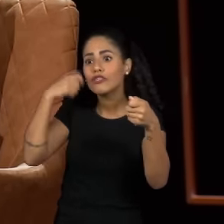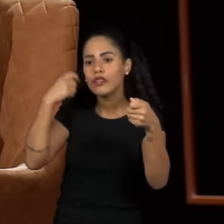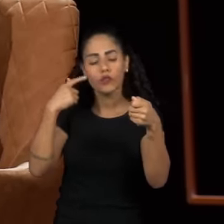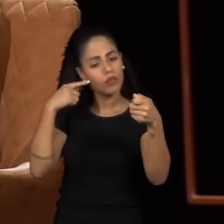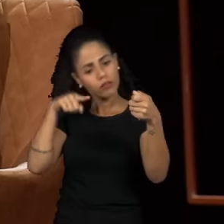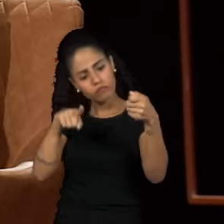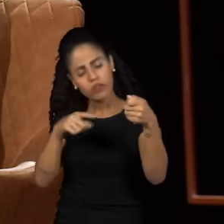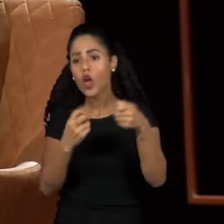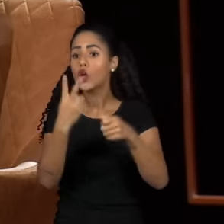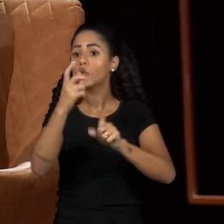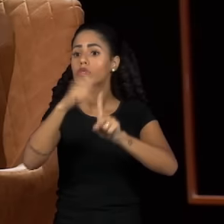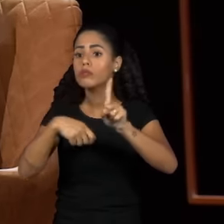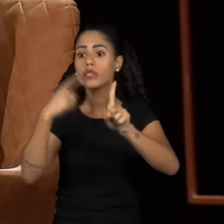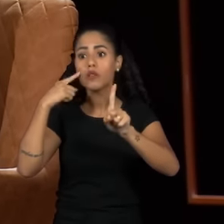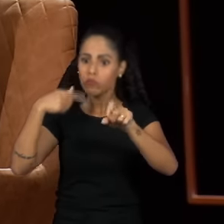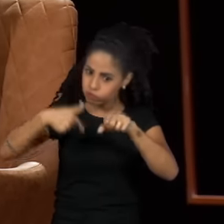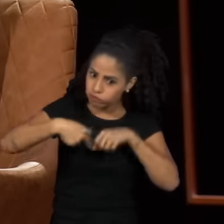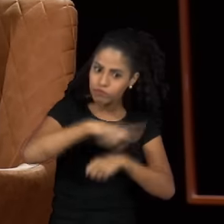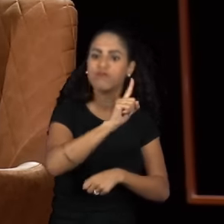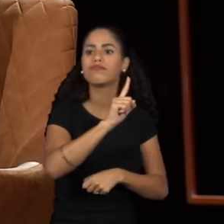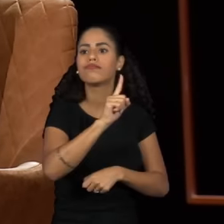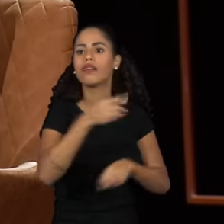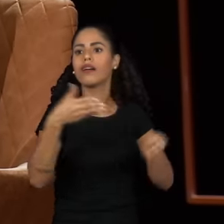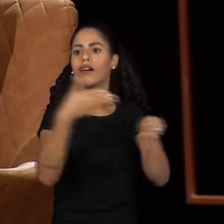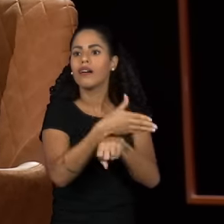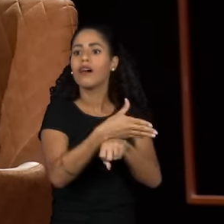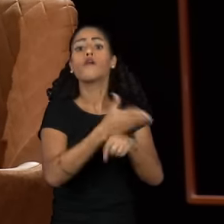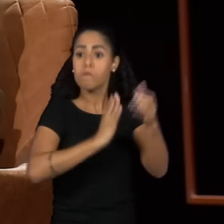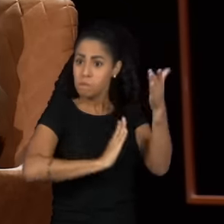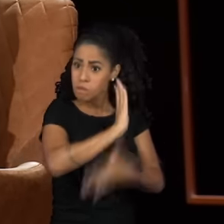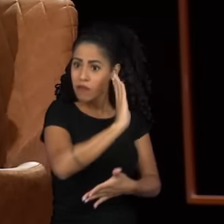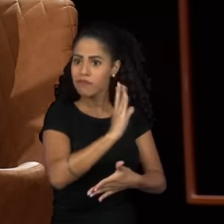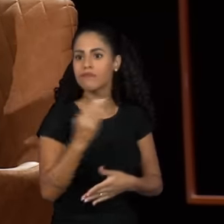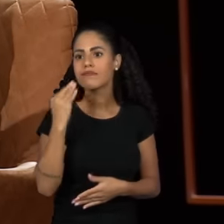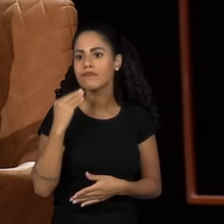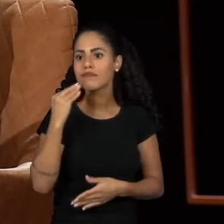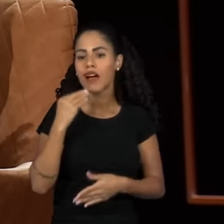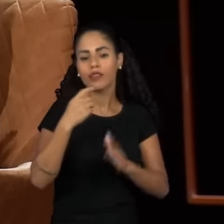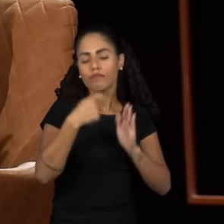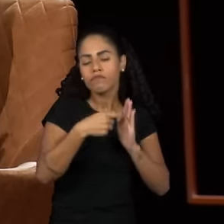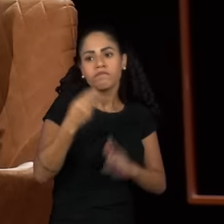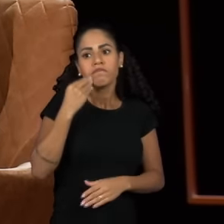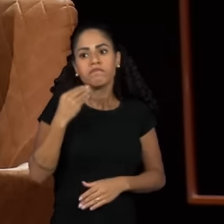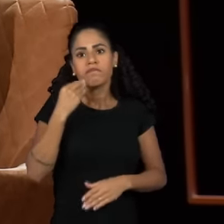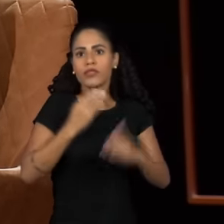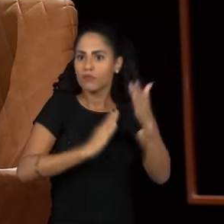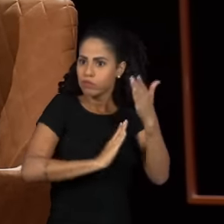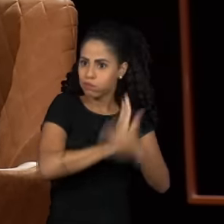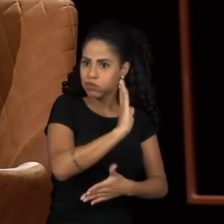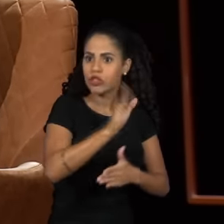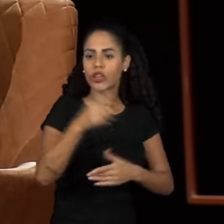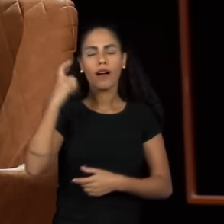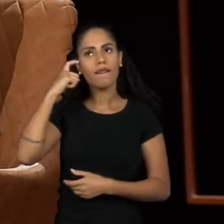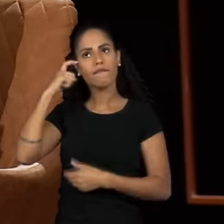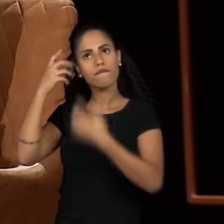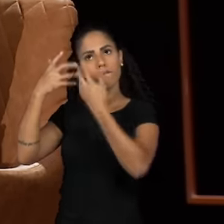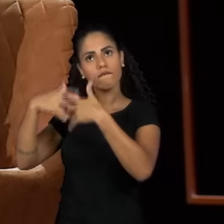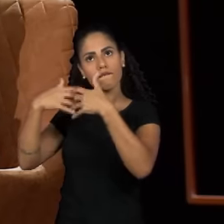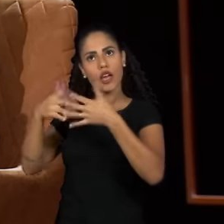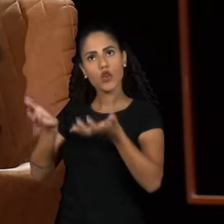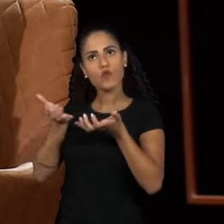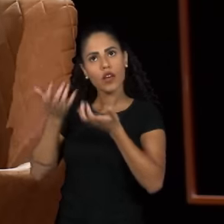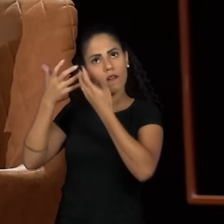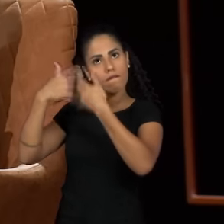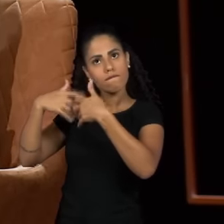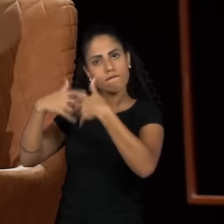fui, passei. Eu já estava pronta, porque eu me lembro que no teste eu já era outra pessoa, eu já tinha na minha cabeça.